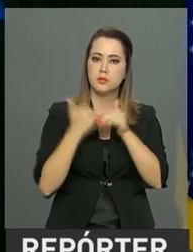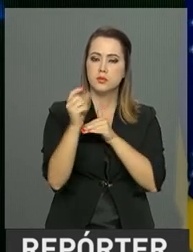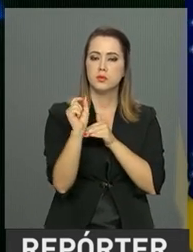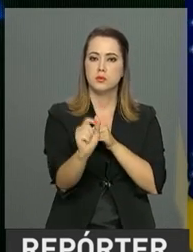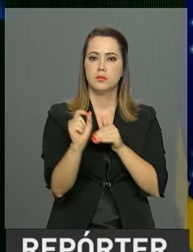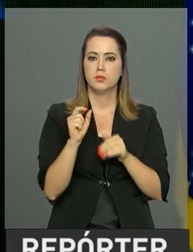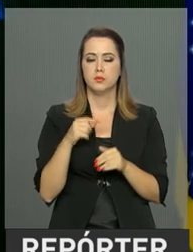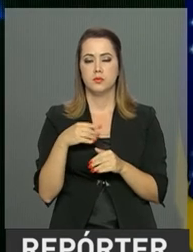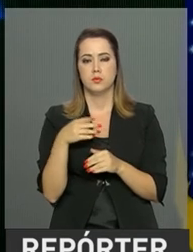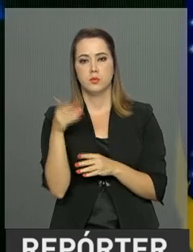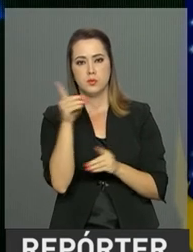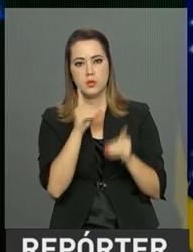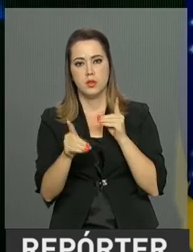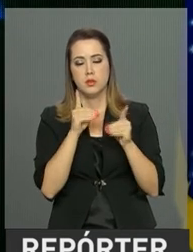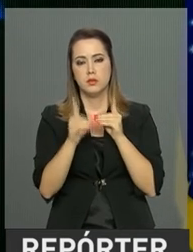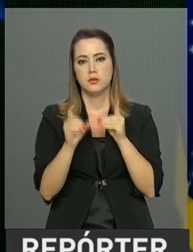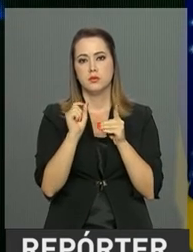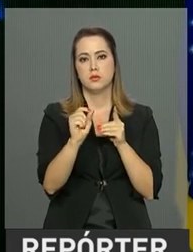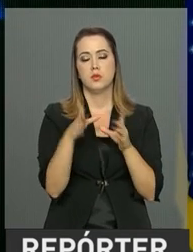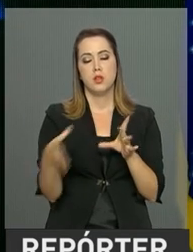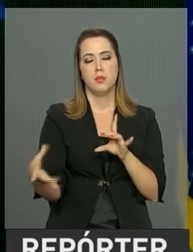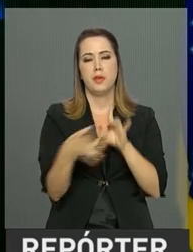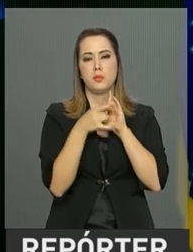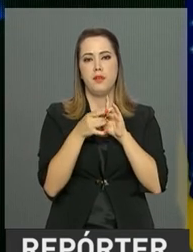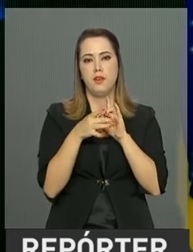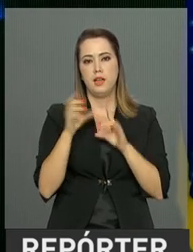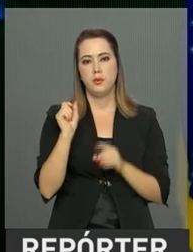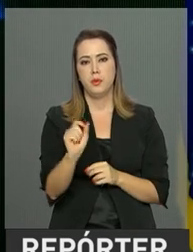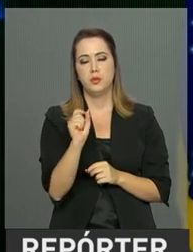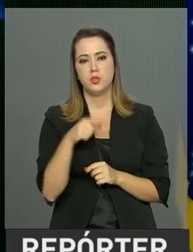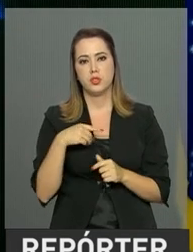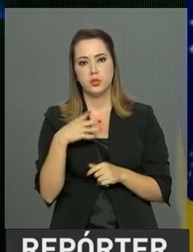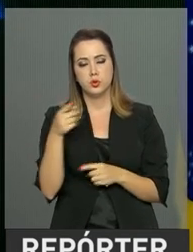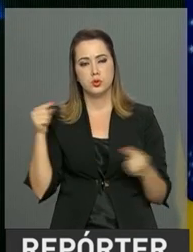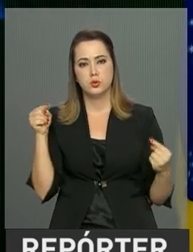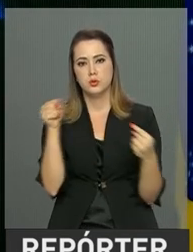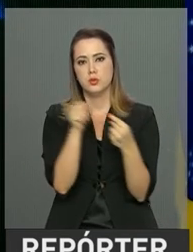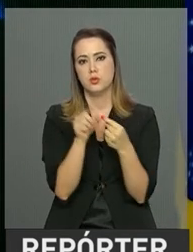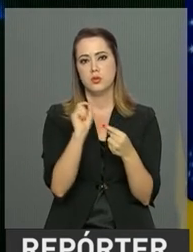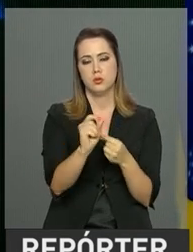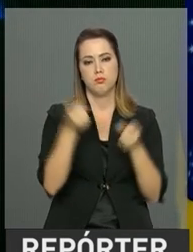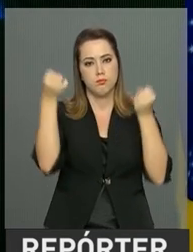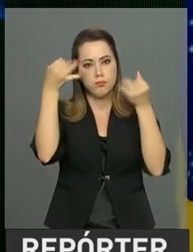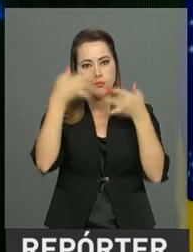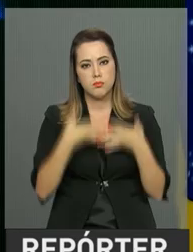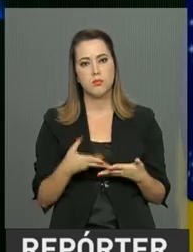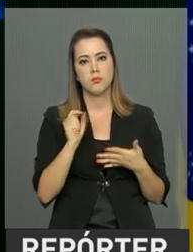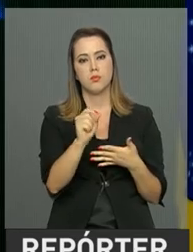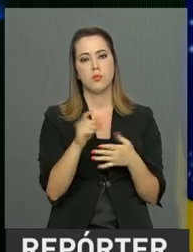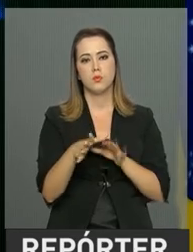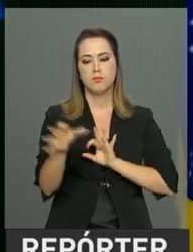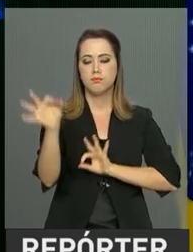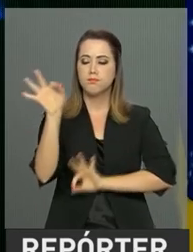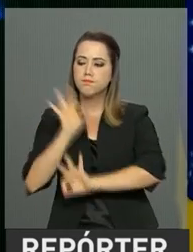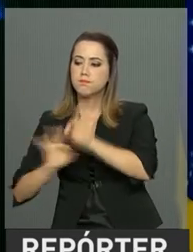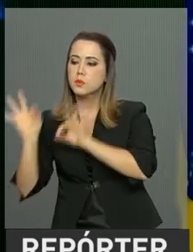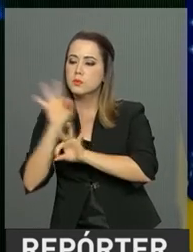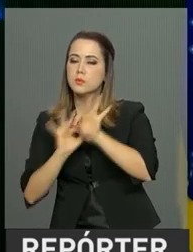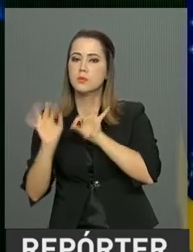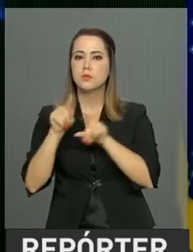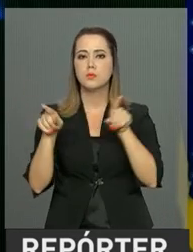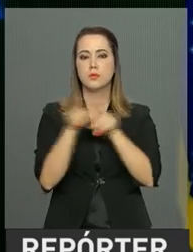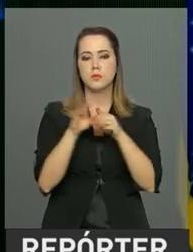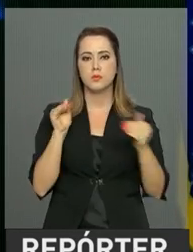pelo diálogo e pela união, em torno de objetivos claros, planejamento cuidadoso